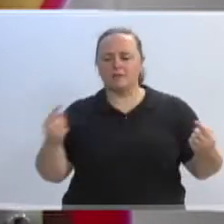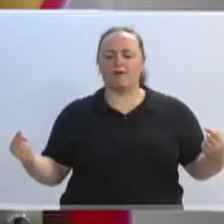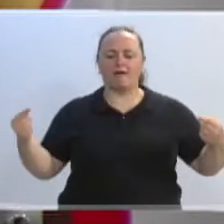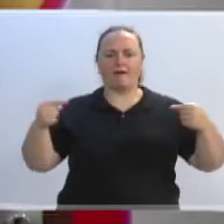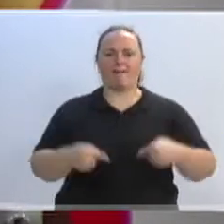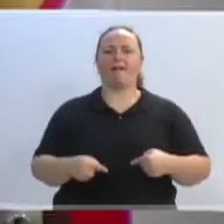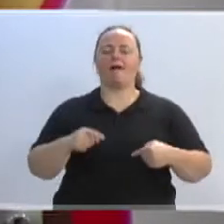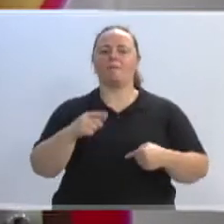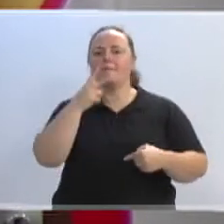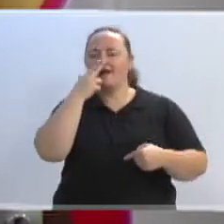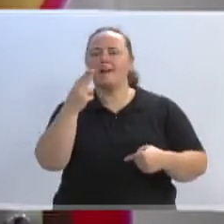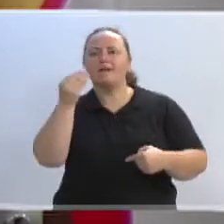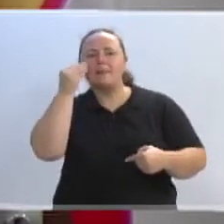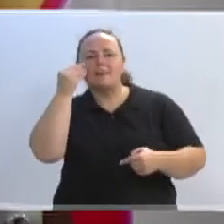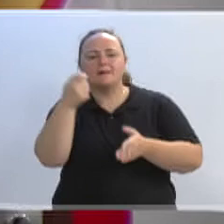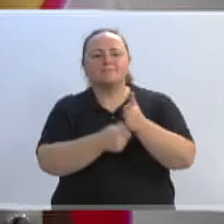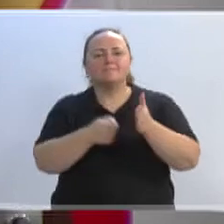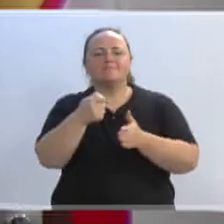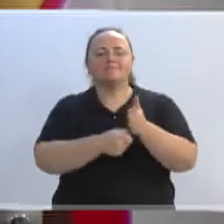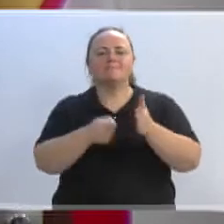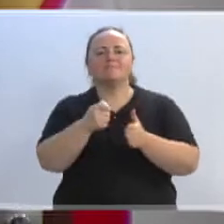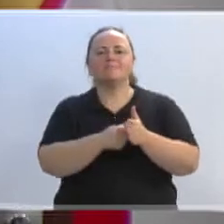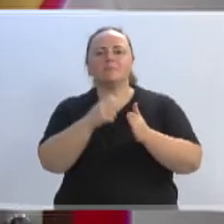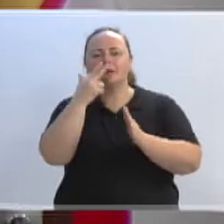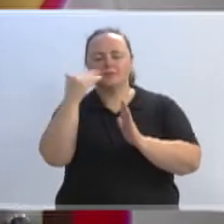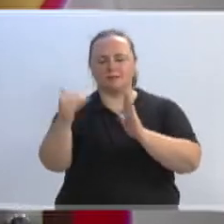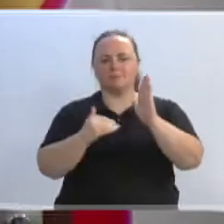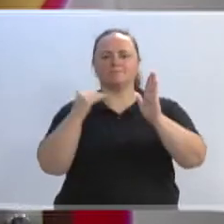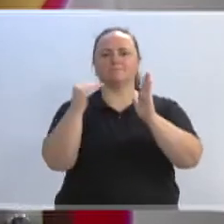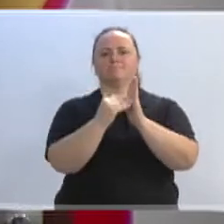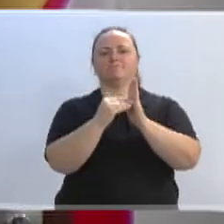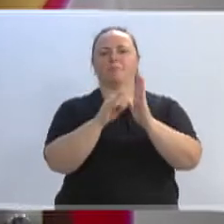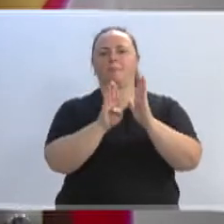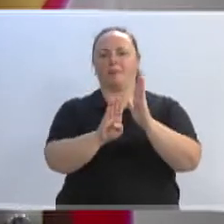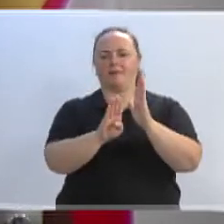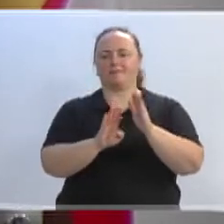no ano que vem. Agradeço o espaço de hoje, senhor presidente, seria isso na tarde de hoje.